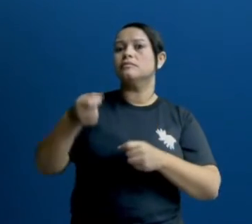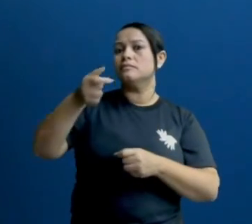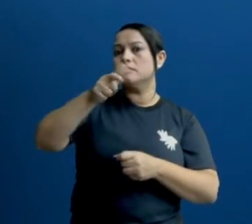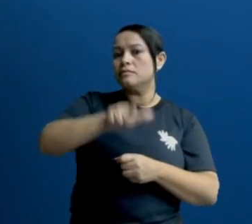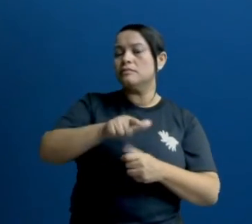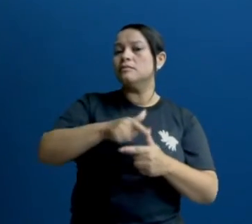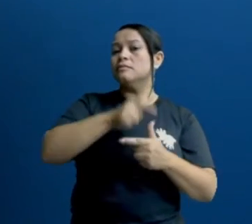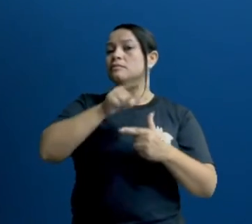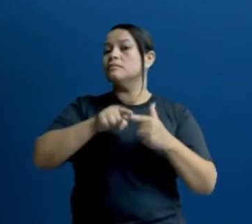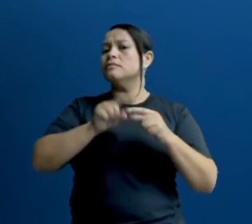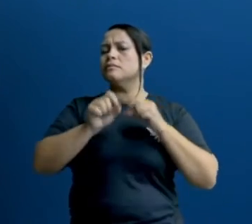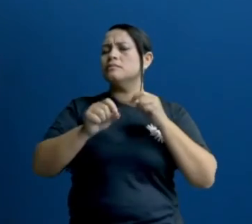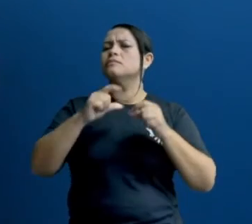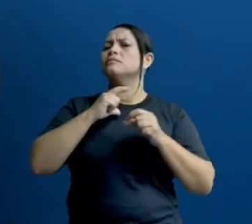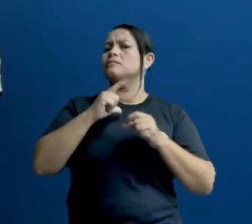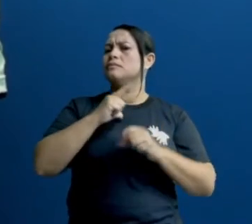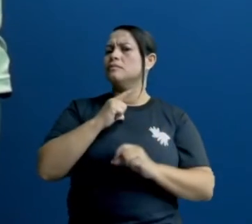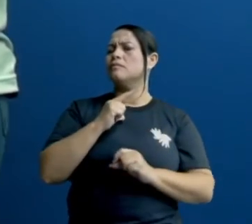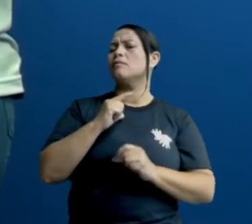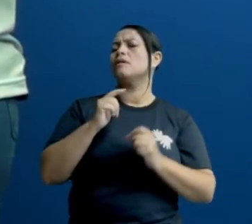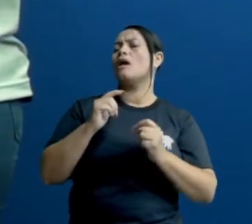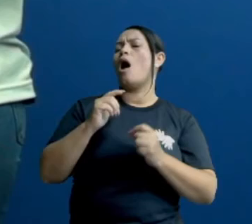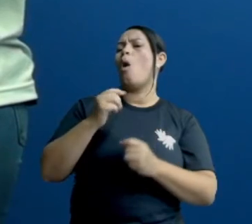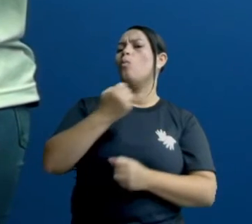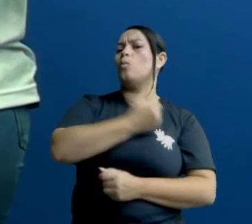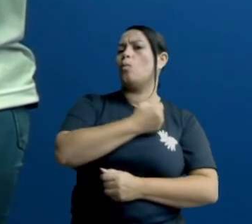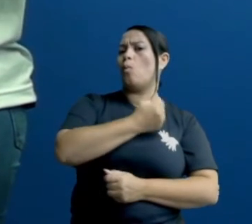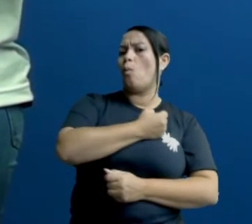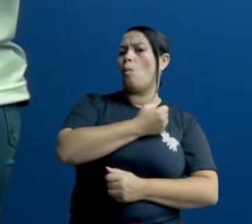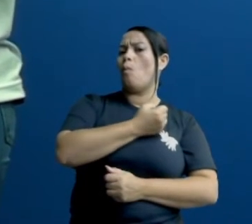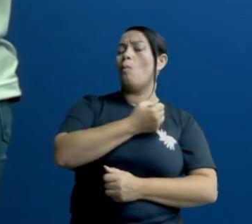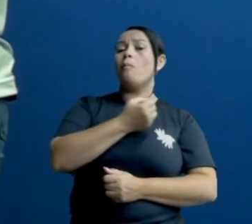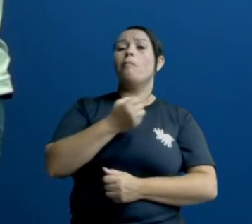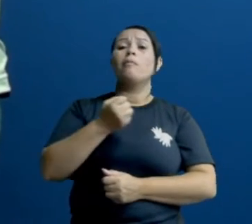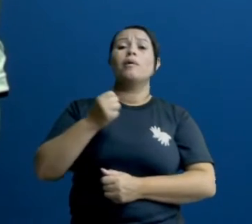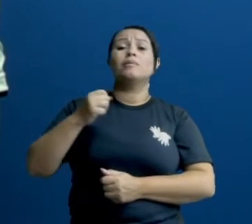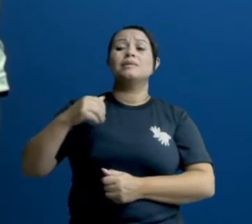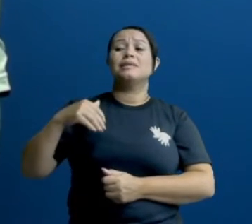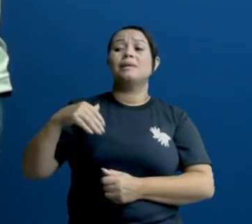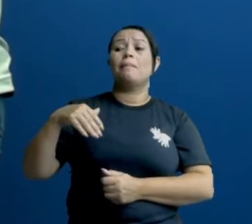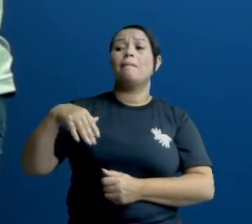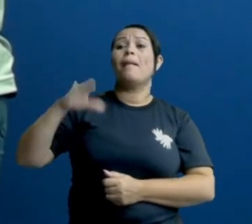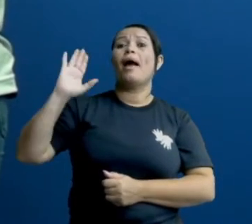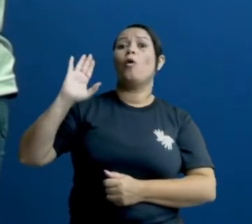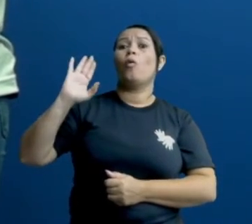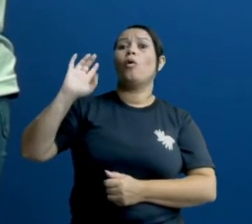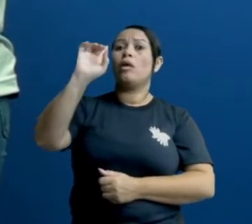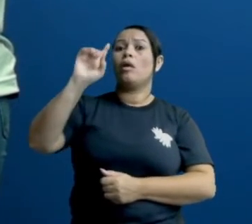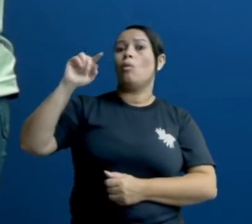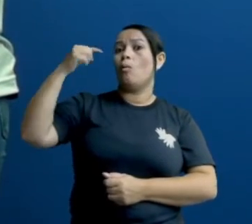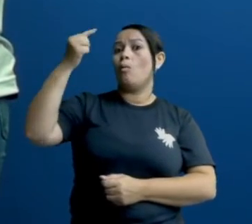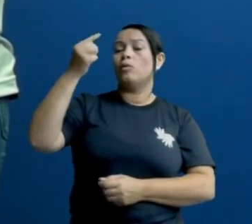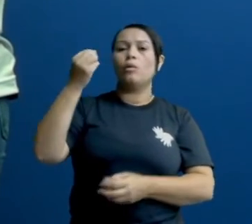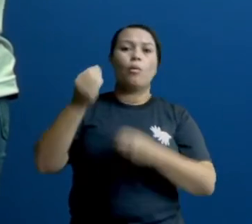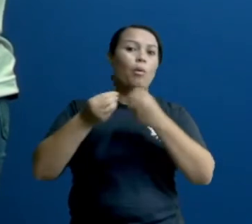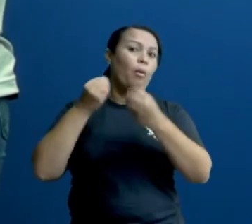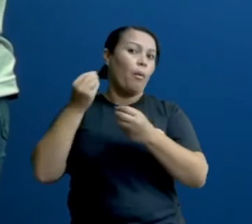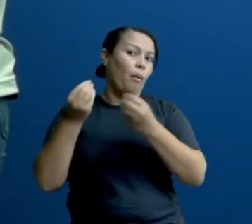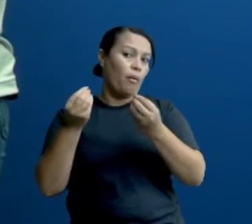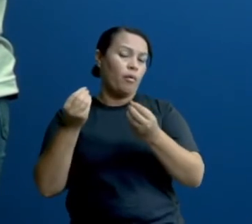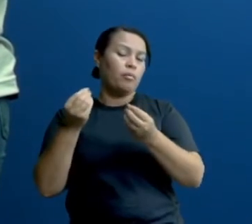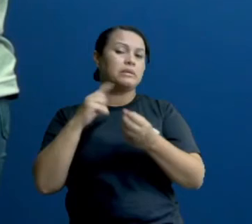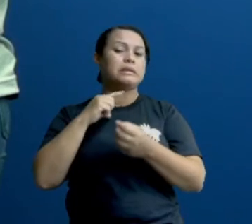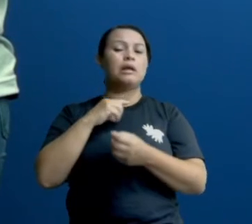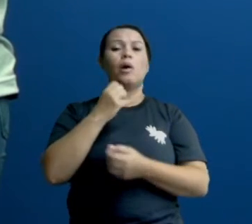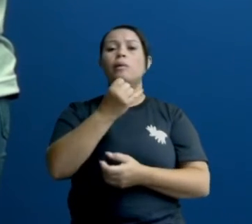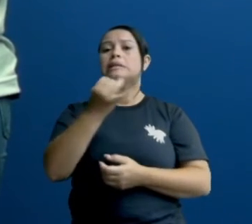vez, tem uma situação de um número ser maior que o outro, certo? De uma quantidade